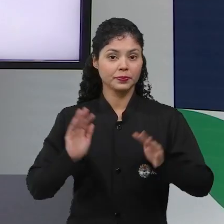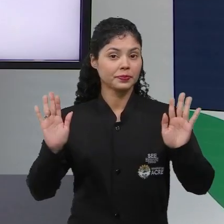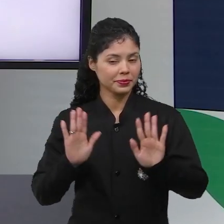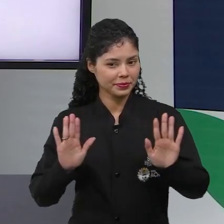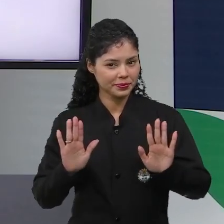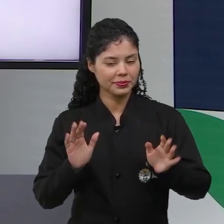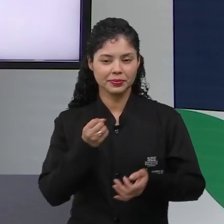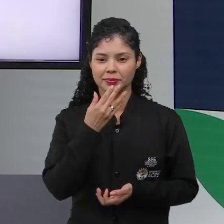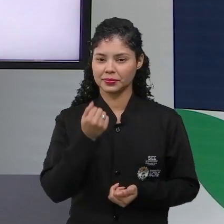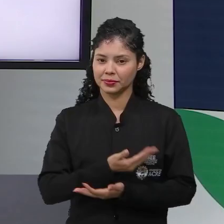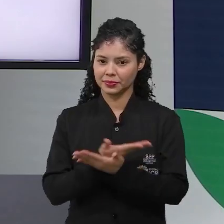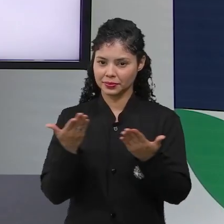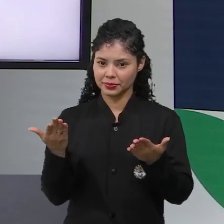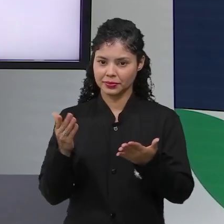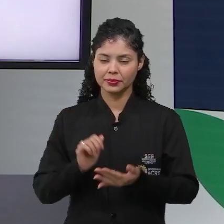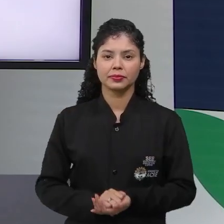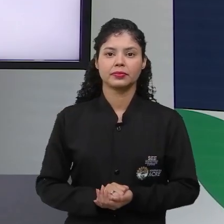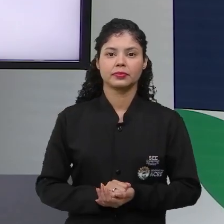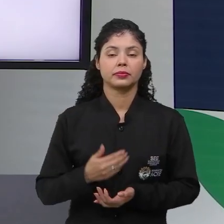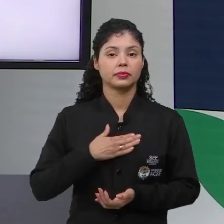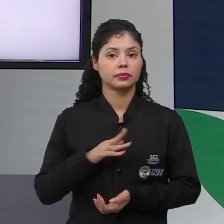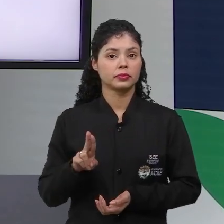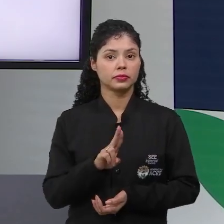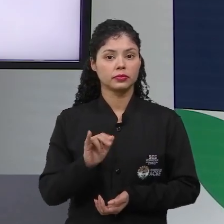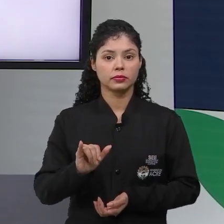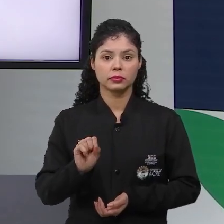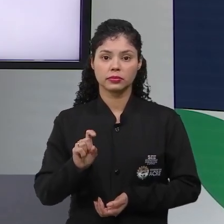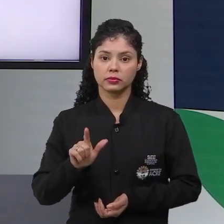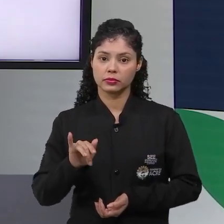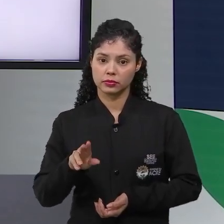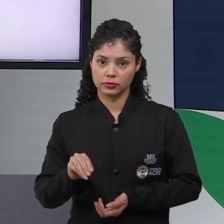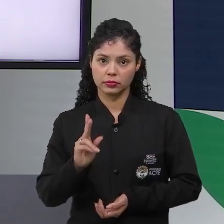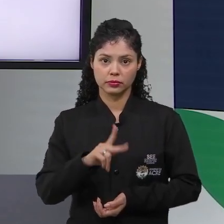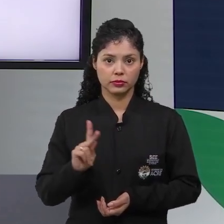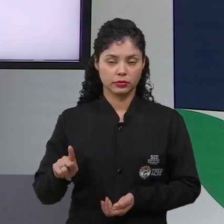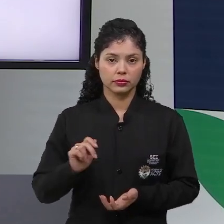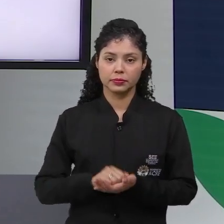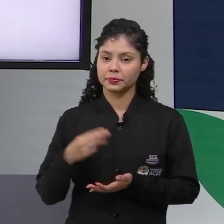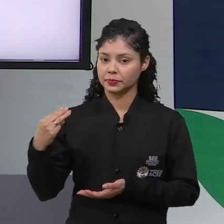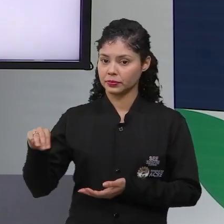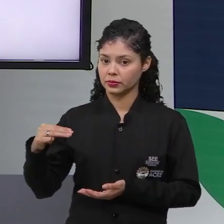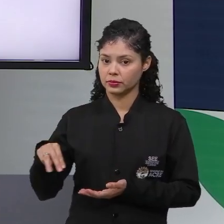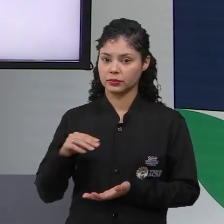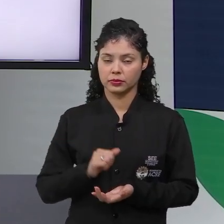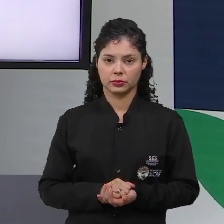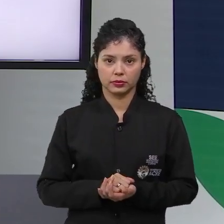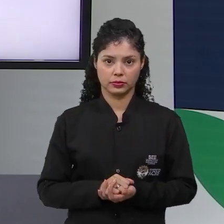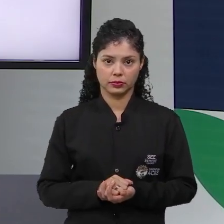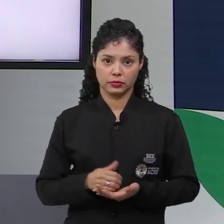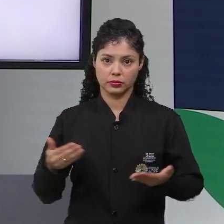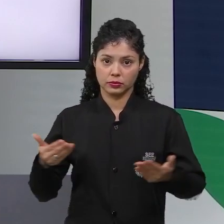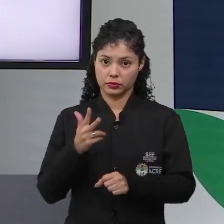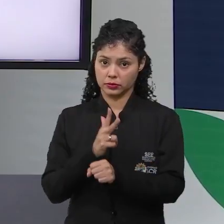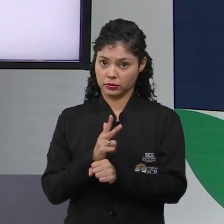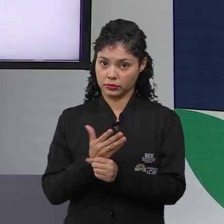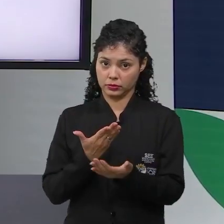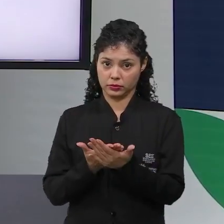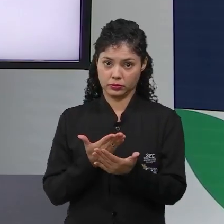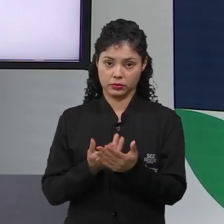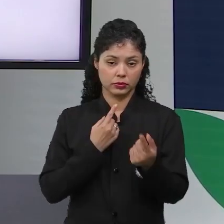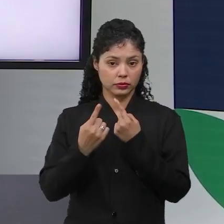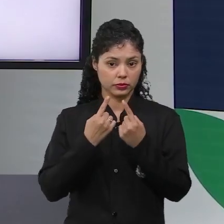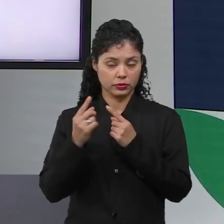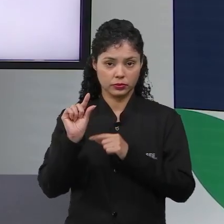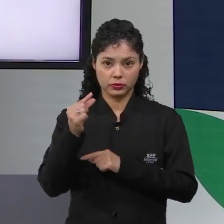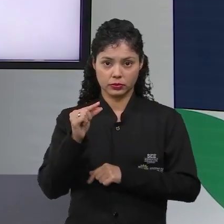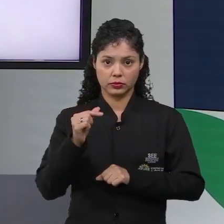Olá, tudo bem com vocês? O meu nome é Ismael Dourado, eu sou professor de matemática e nesta videoaula nós iremos conversar